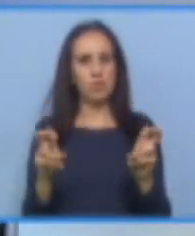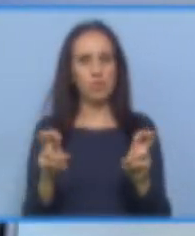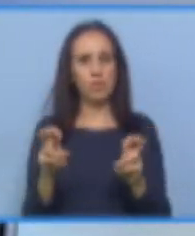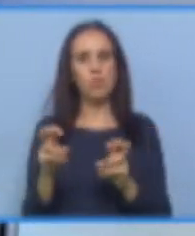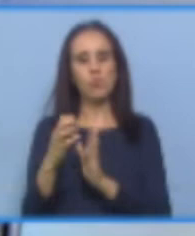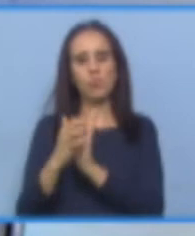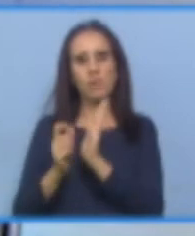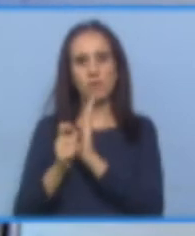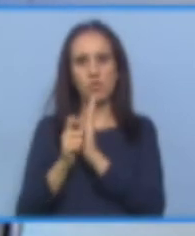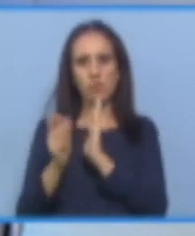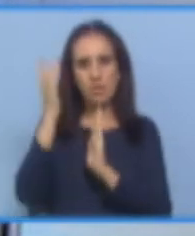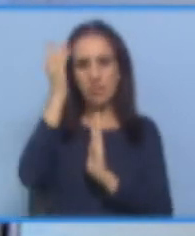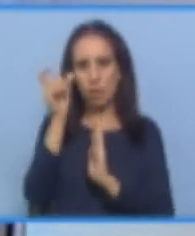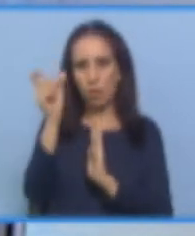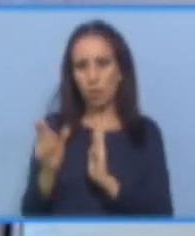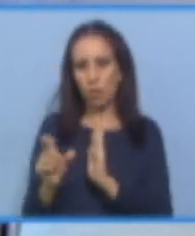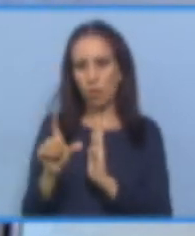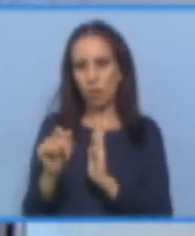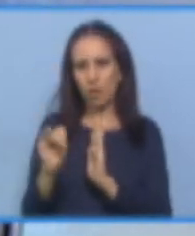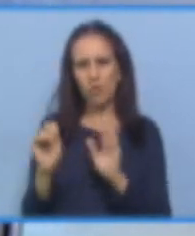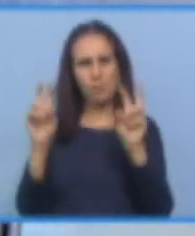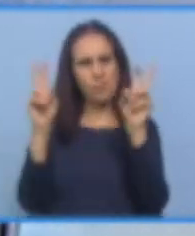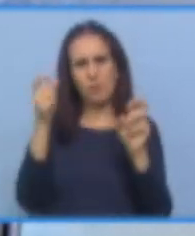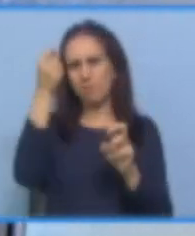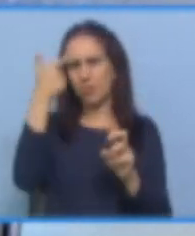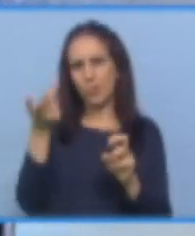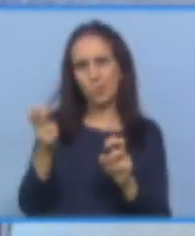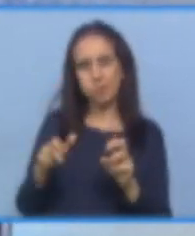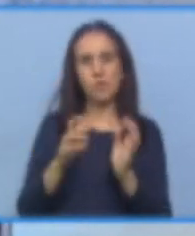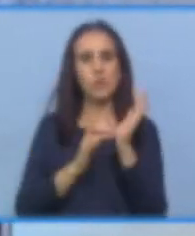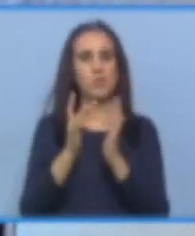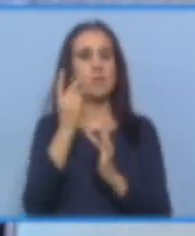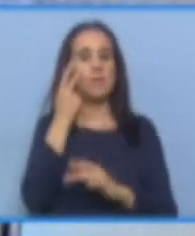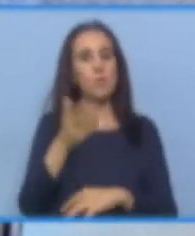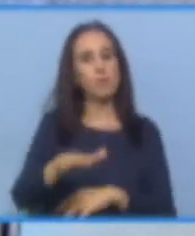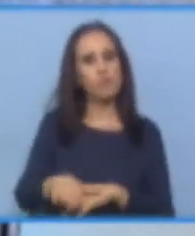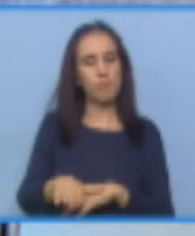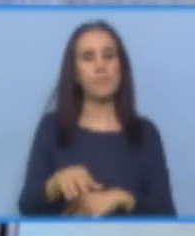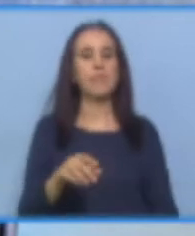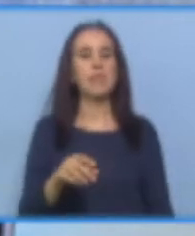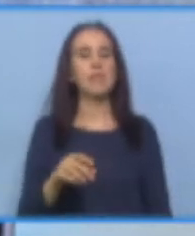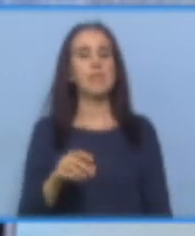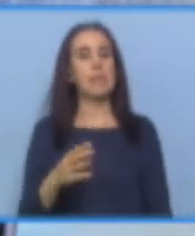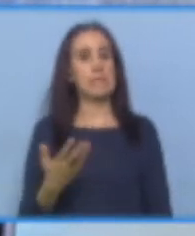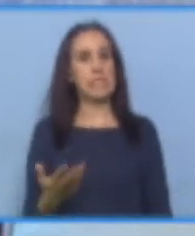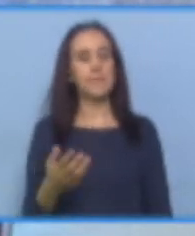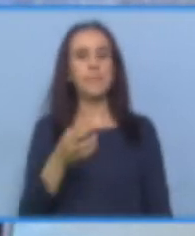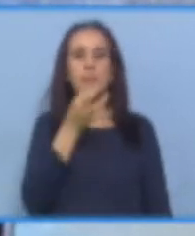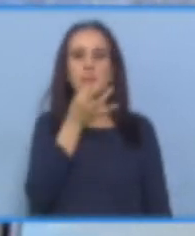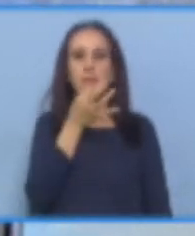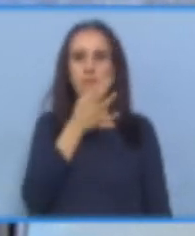Evangelho segundo São Lucas sobre um episódio muito concreto da vida de Jesus na sua infância, e